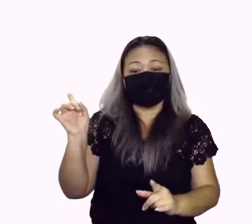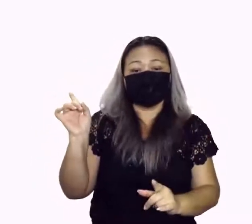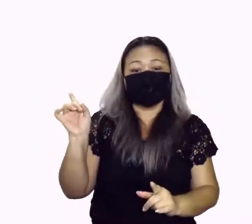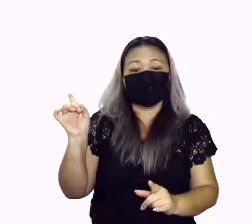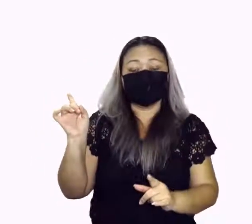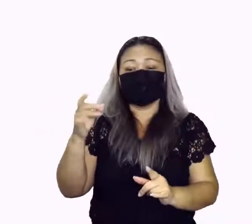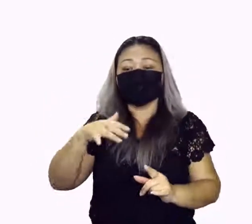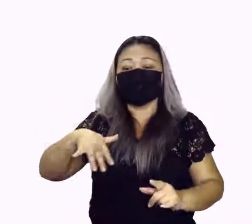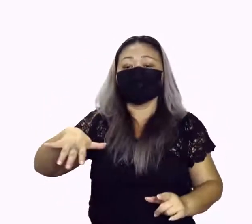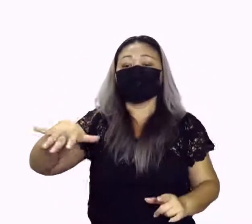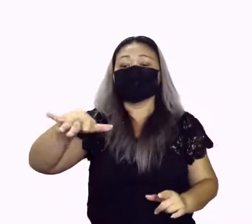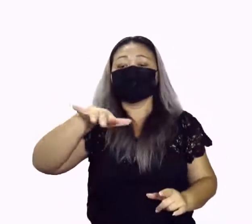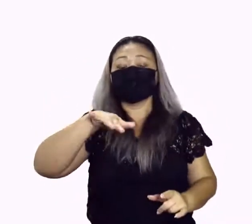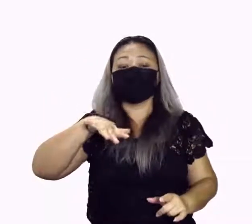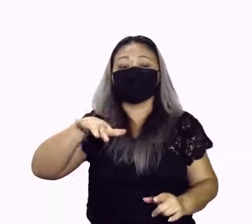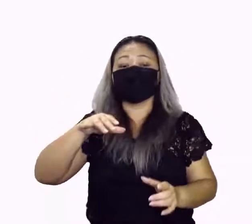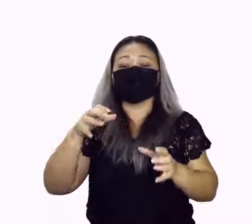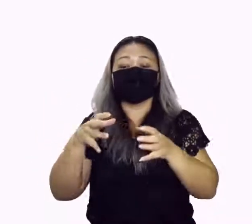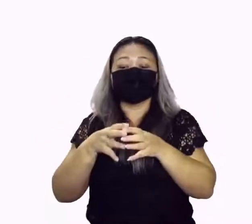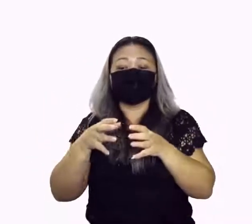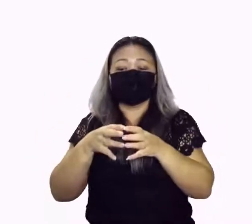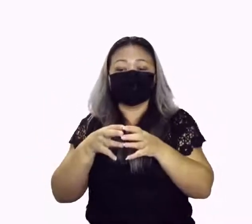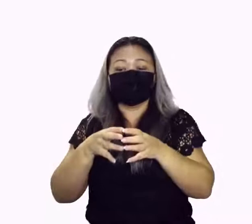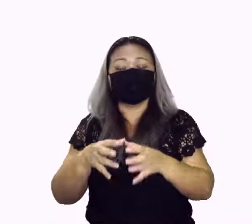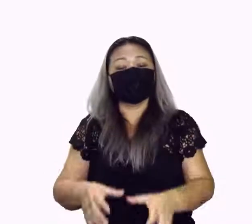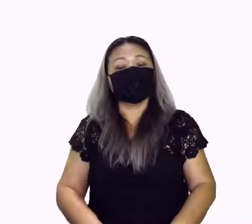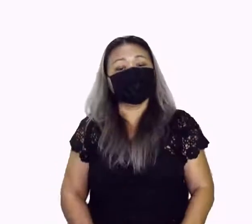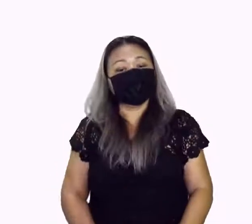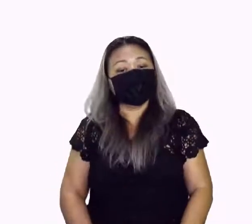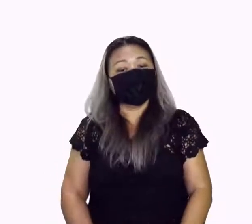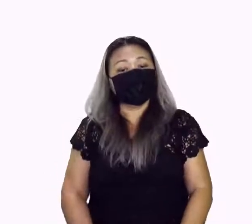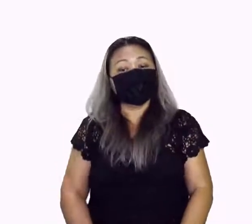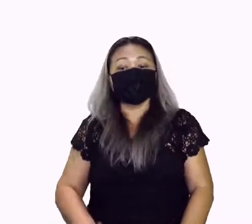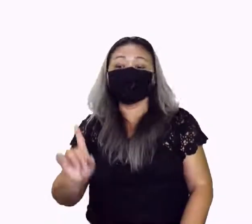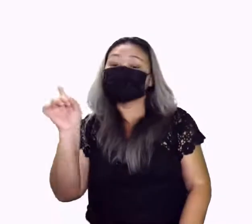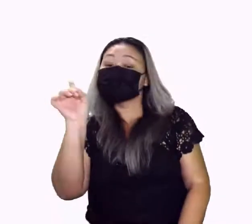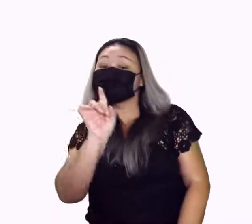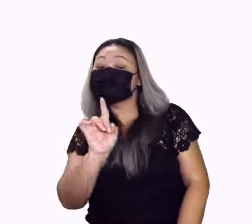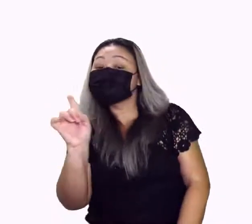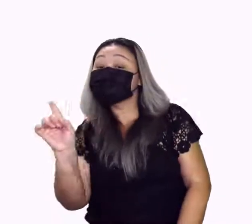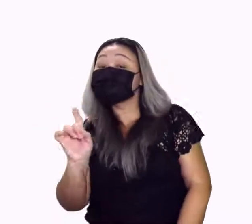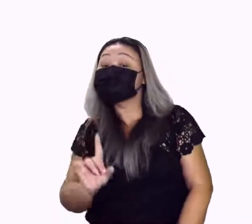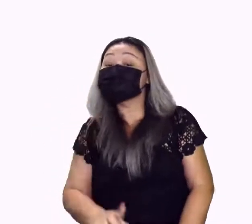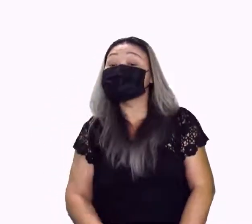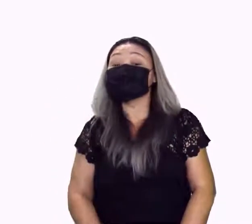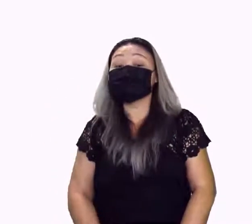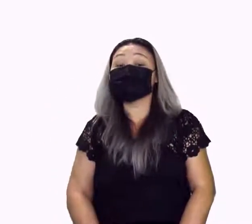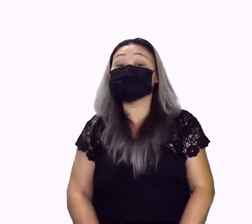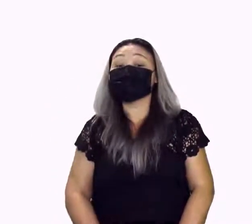Coletivo quer dizer que são de grupos. Quem sou eu desse meio aqui, hein?